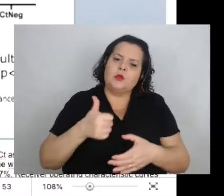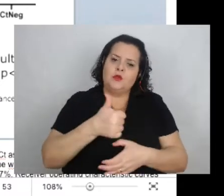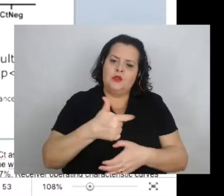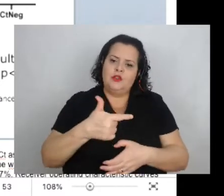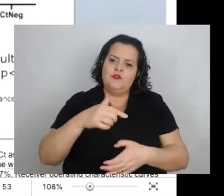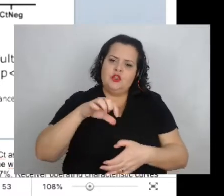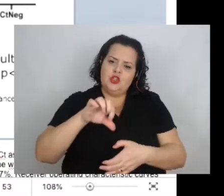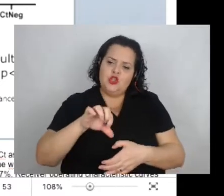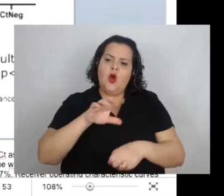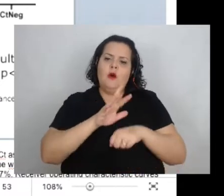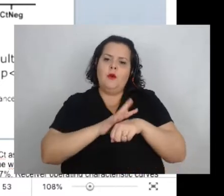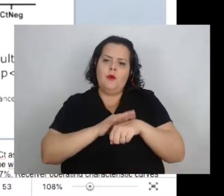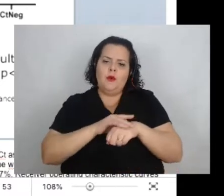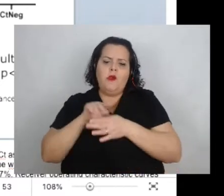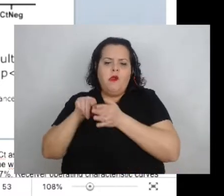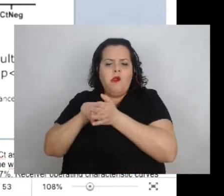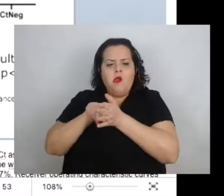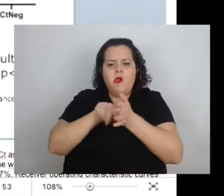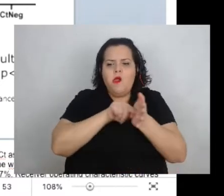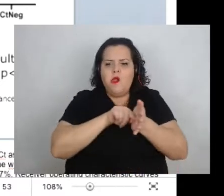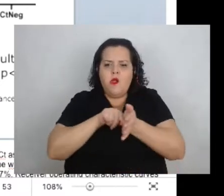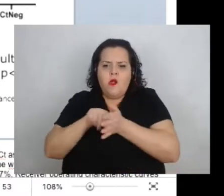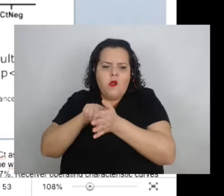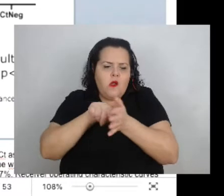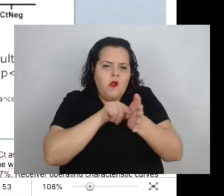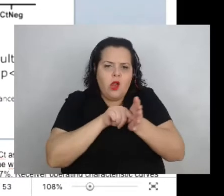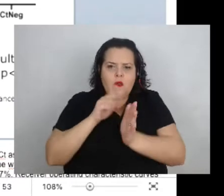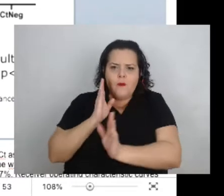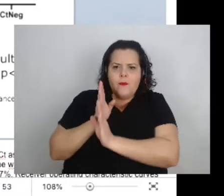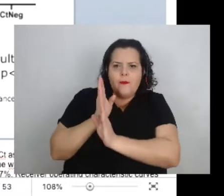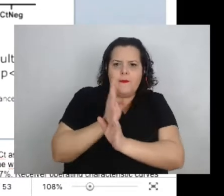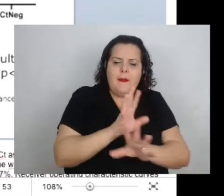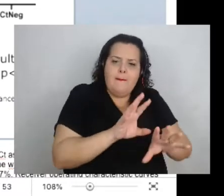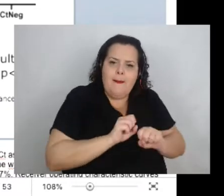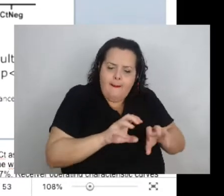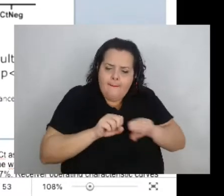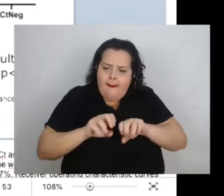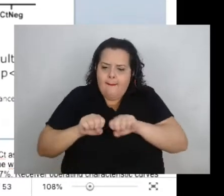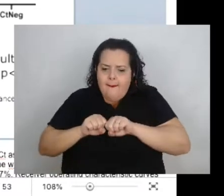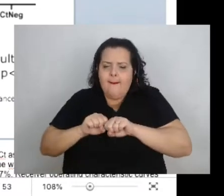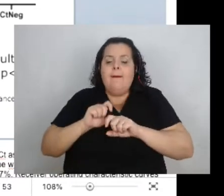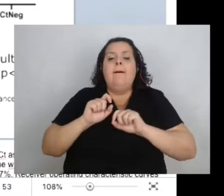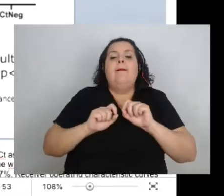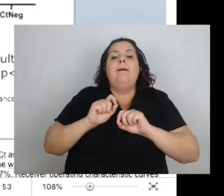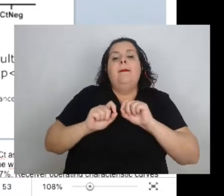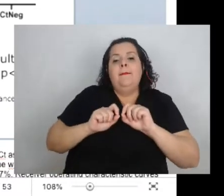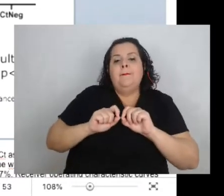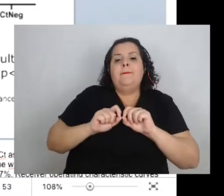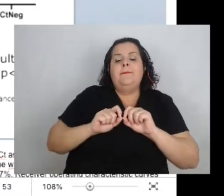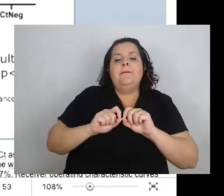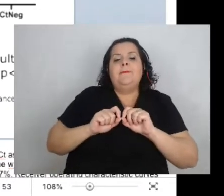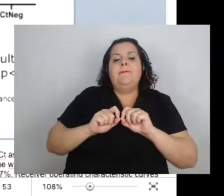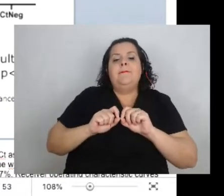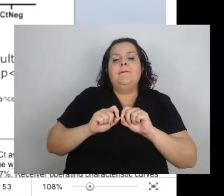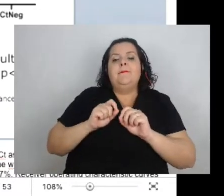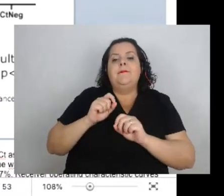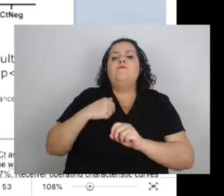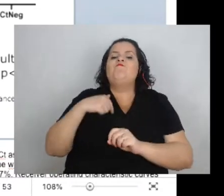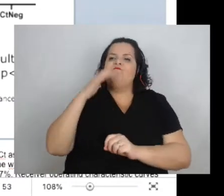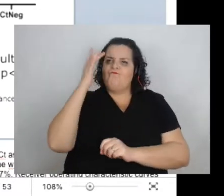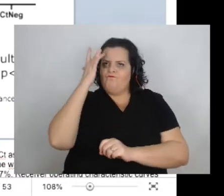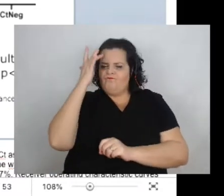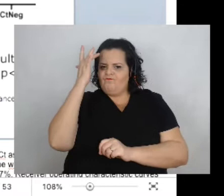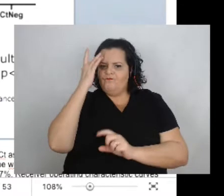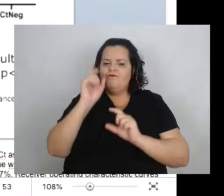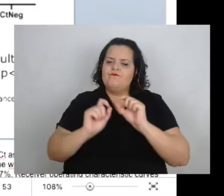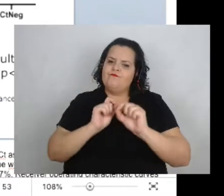avaliou a infectividade em relação à carga viral e considerou que os pacientes poderiam ser